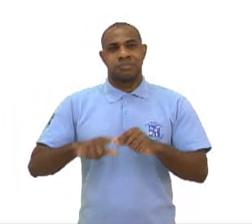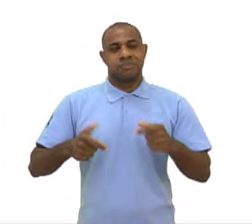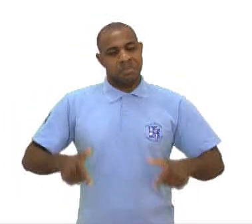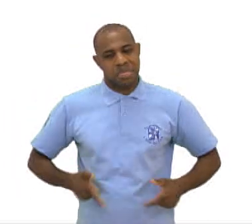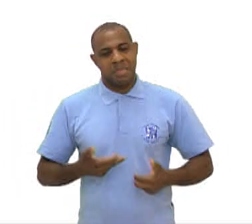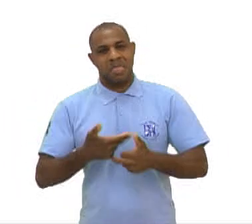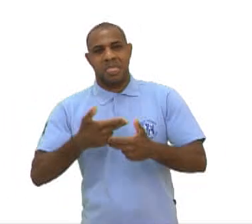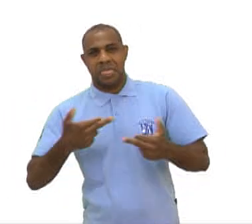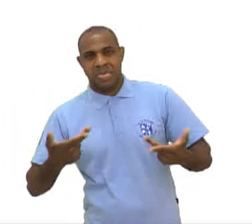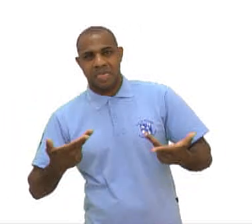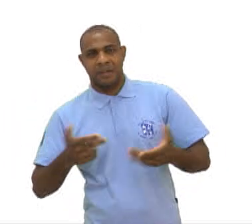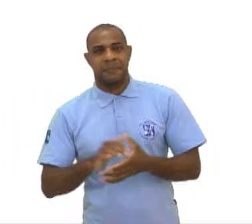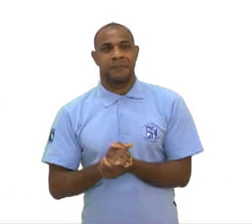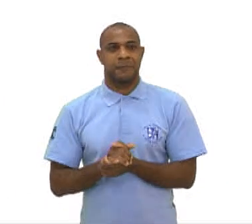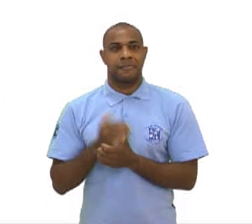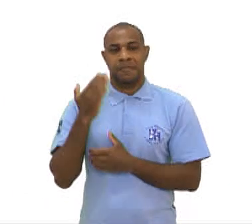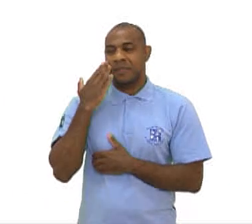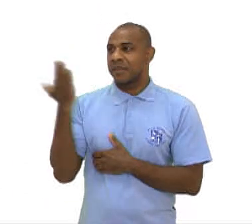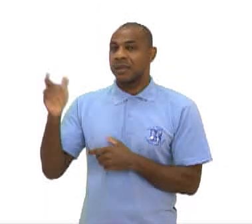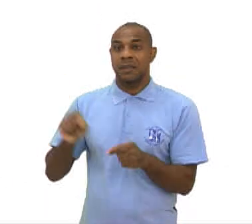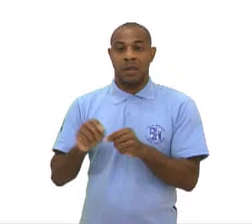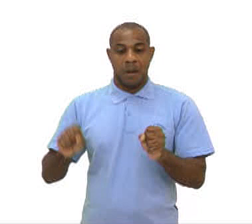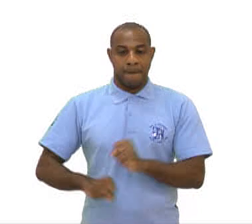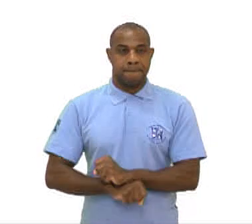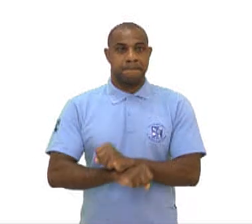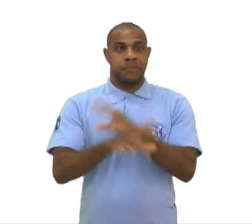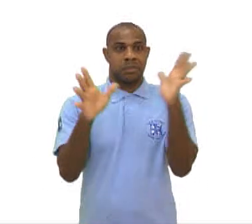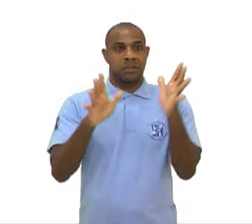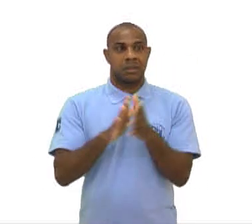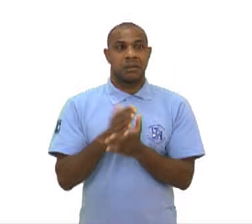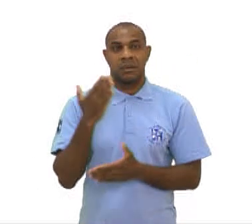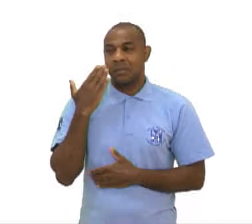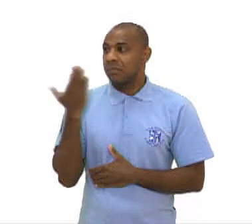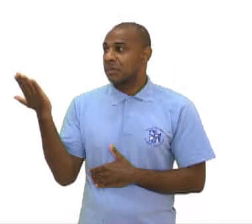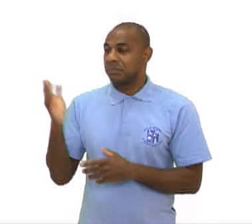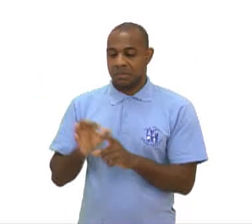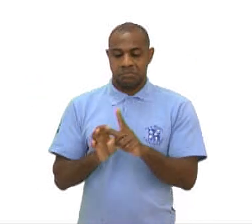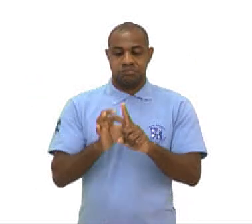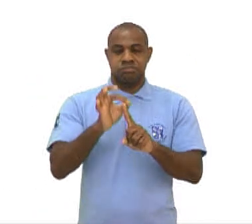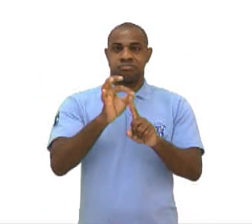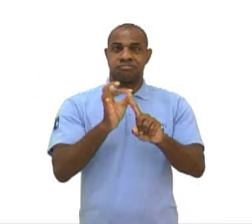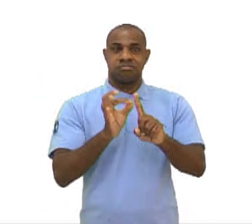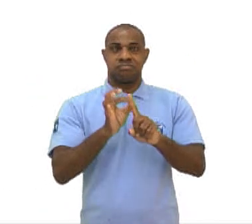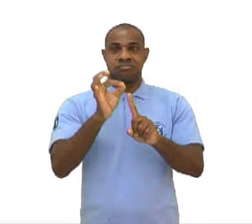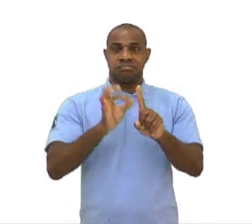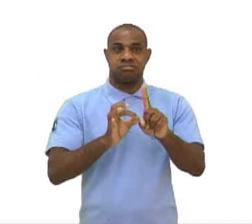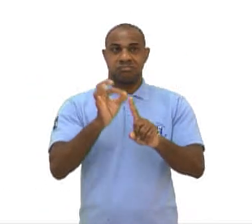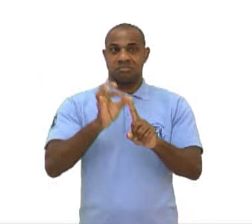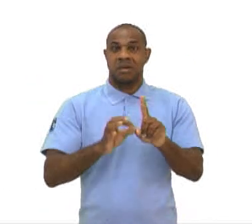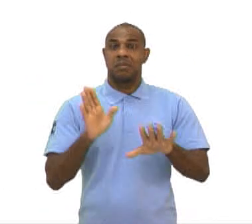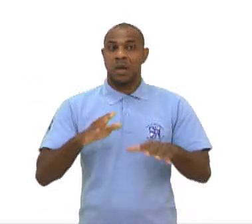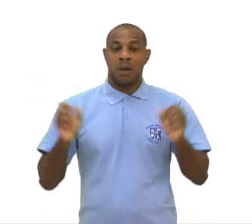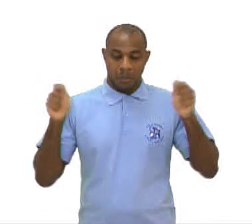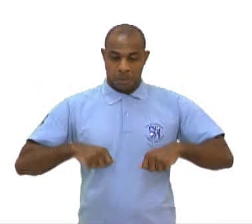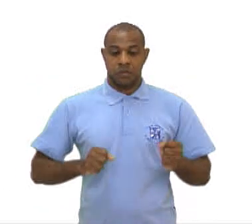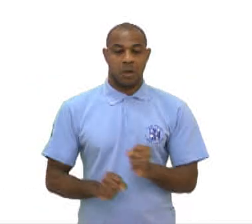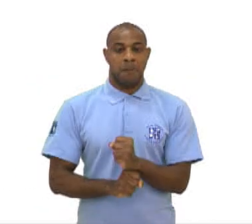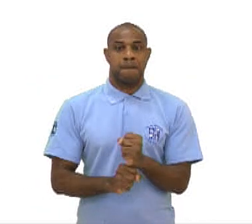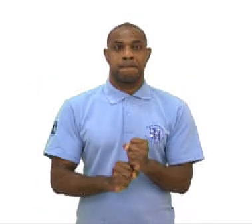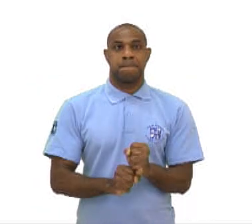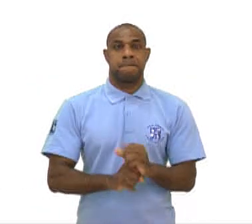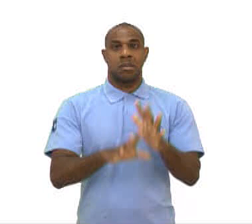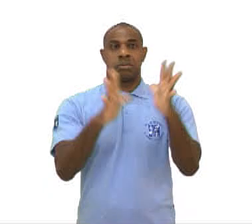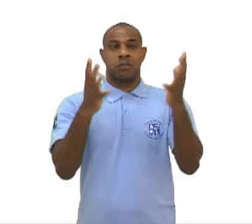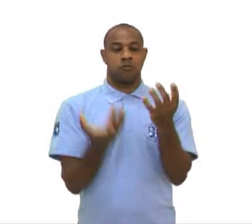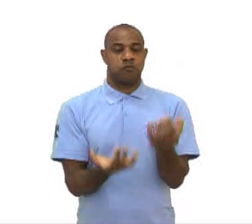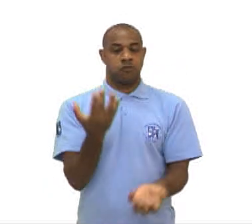milícias e organizações terroristas. Embora seja considerada estável em temperatura e pressão ambientes, a substância pode explodir em resposta